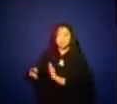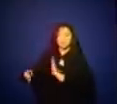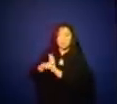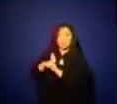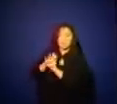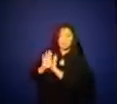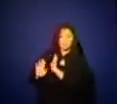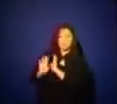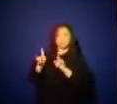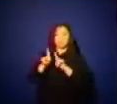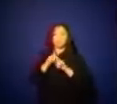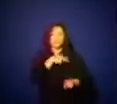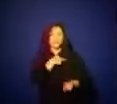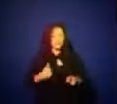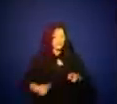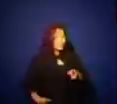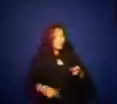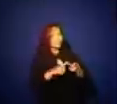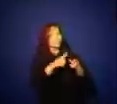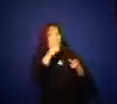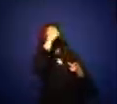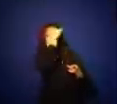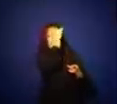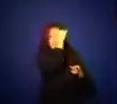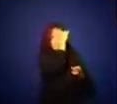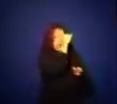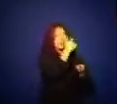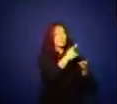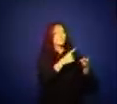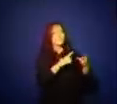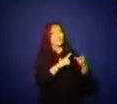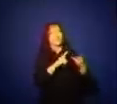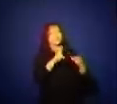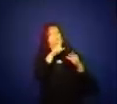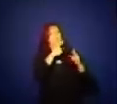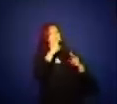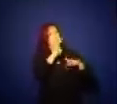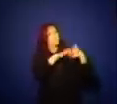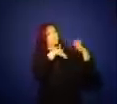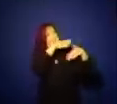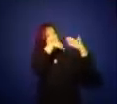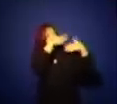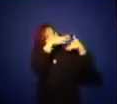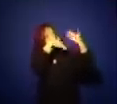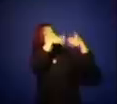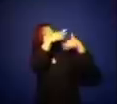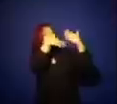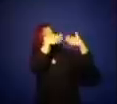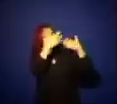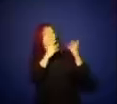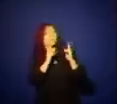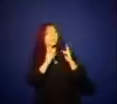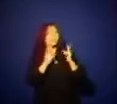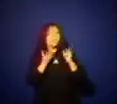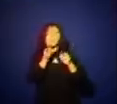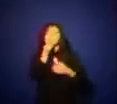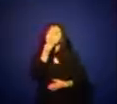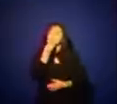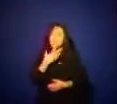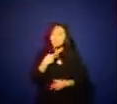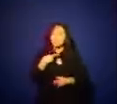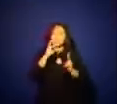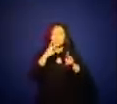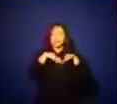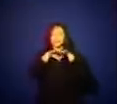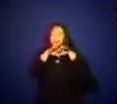China não porque a índia também tem gente num crescimento muito alto com muita persistência Indonésia é engraçado quando eu sinto nas reuniões